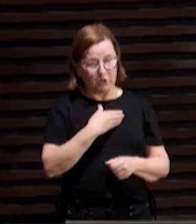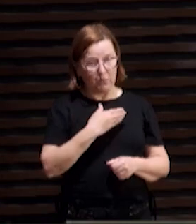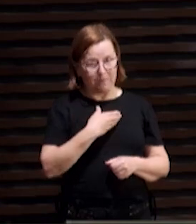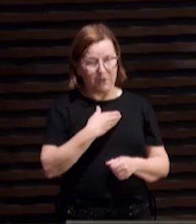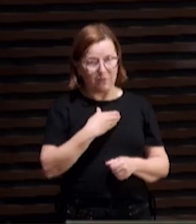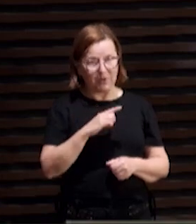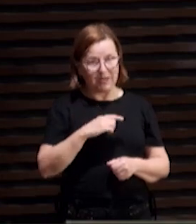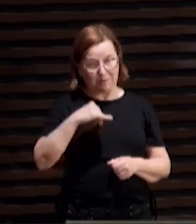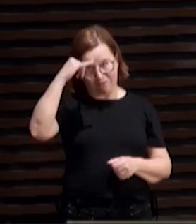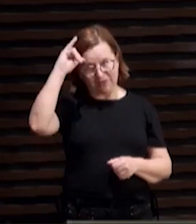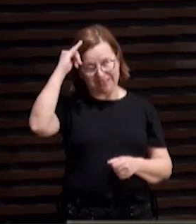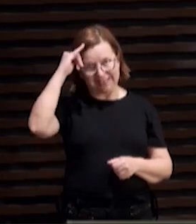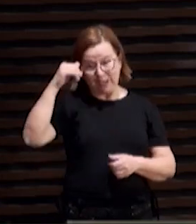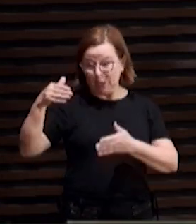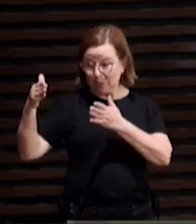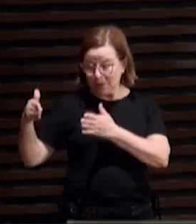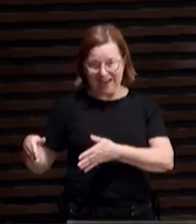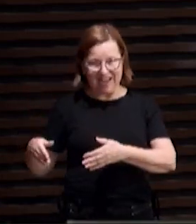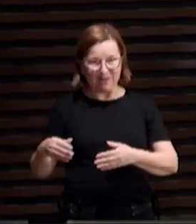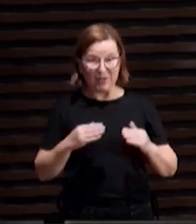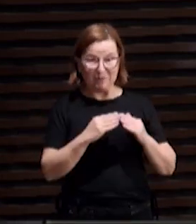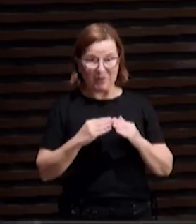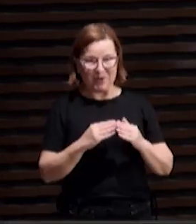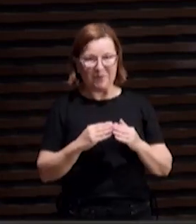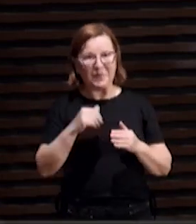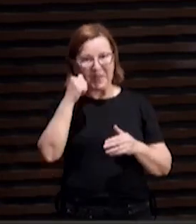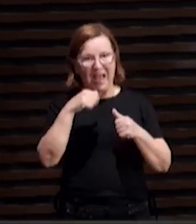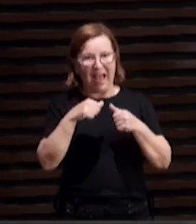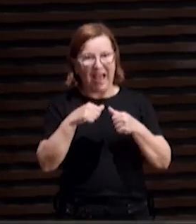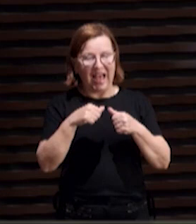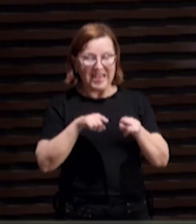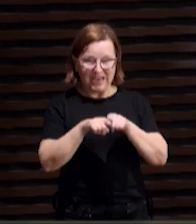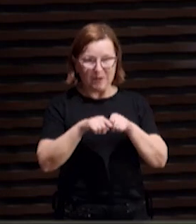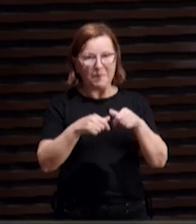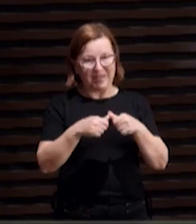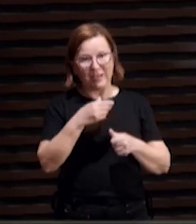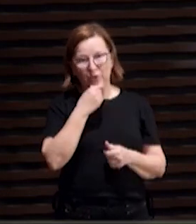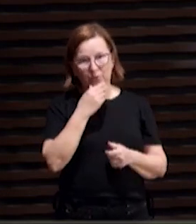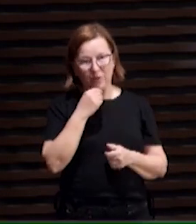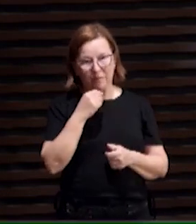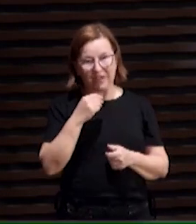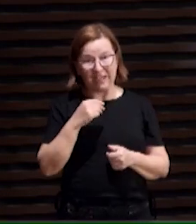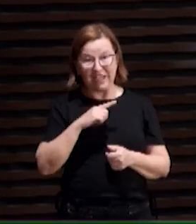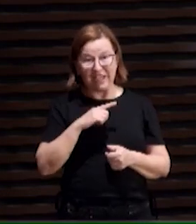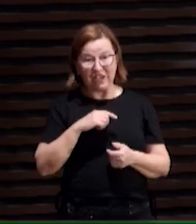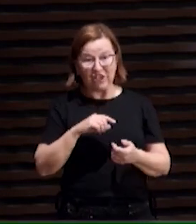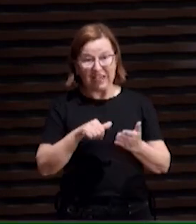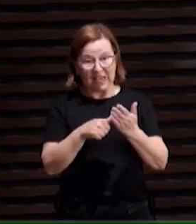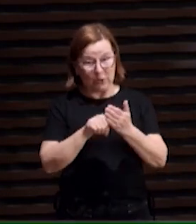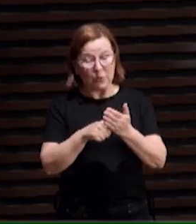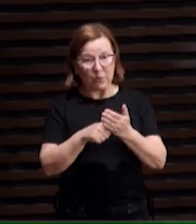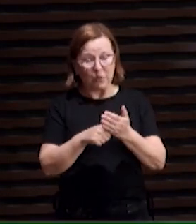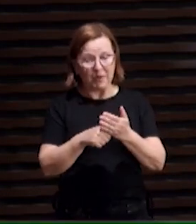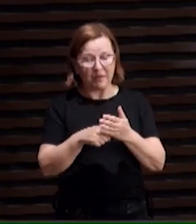Nietzsche. E de lá se tiraram alguns documentos, porque depois que